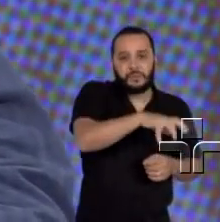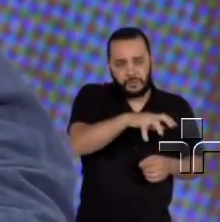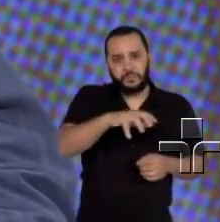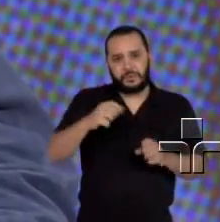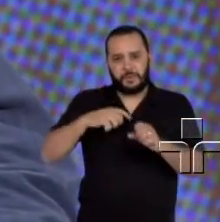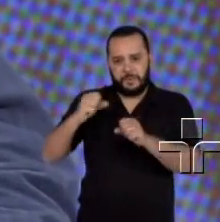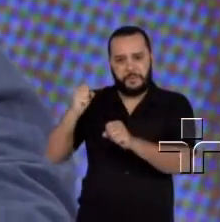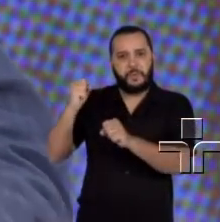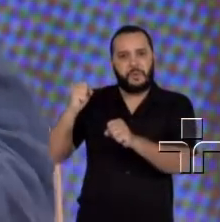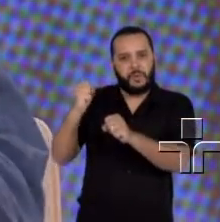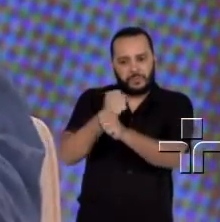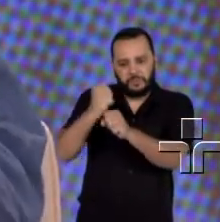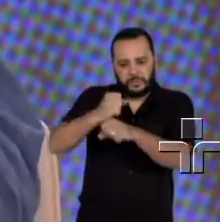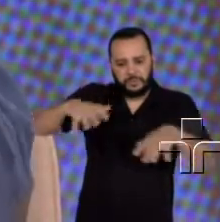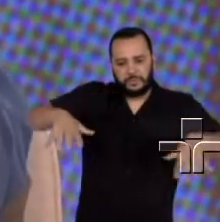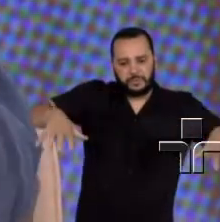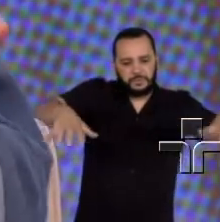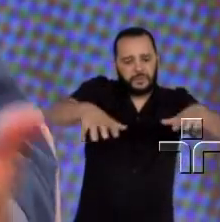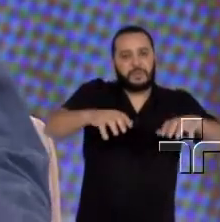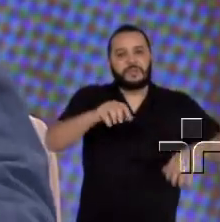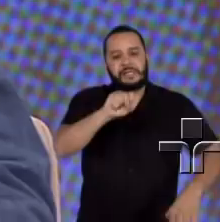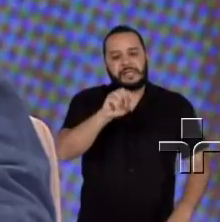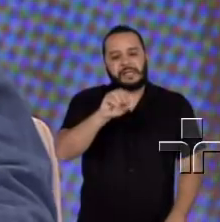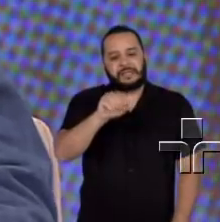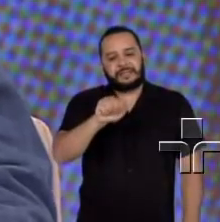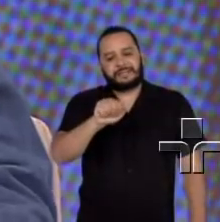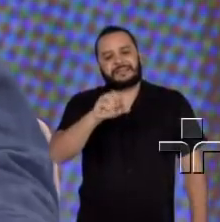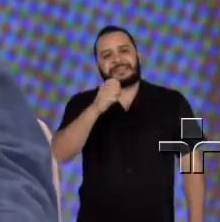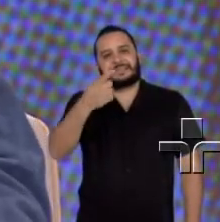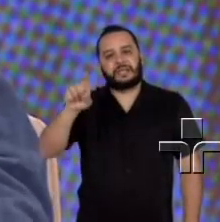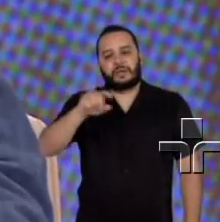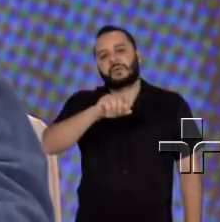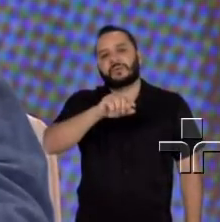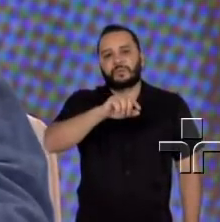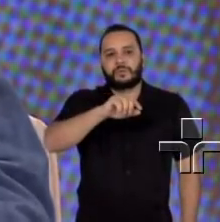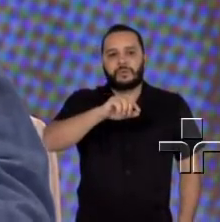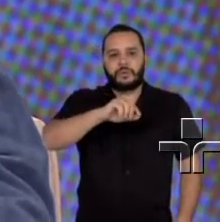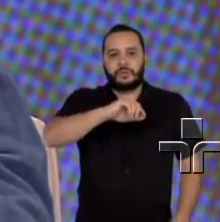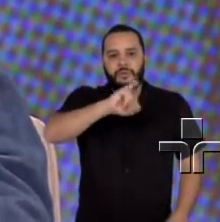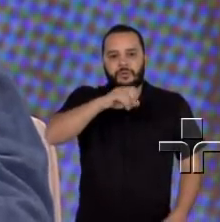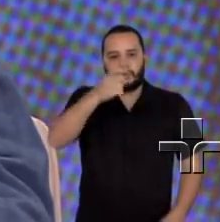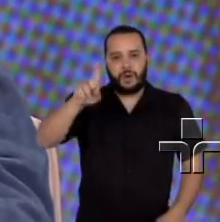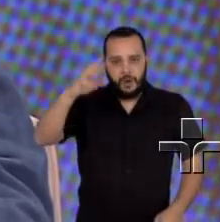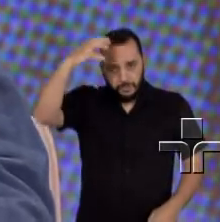de São João del Rei veio parar na nossa cidade, nessa nossa região.